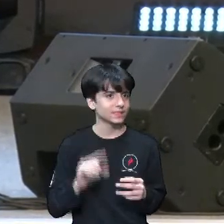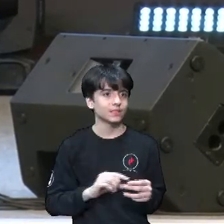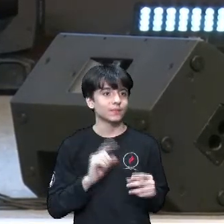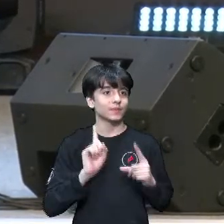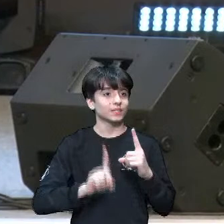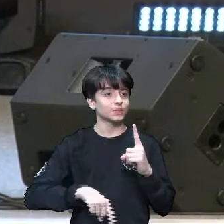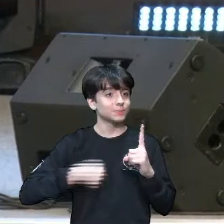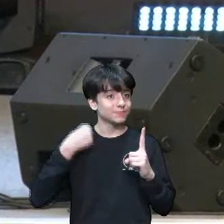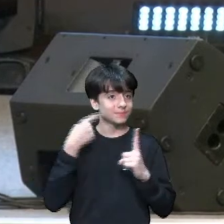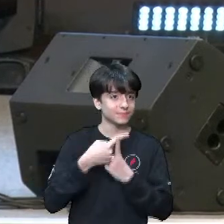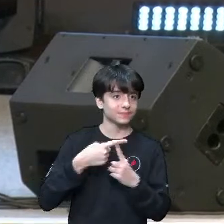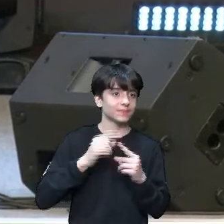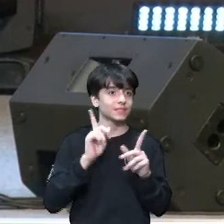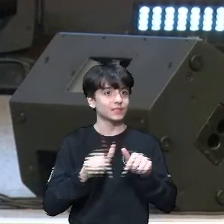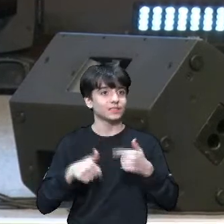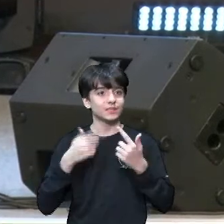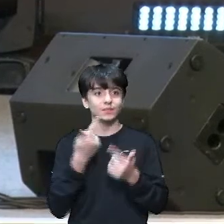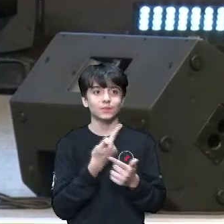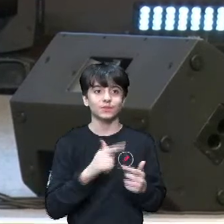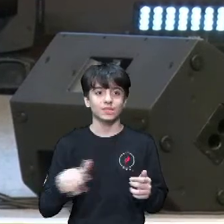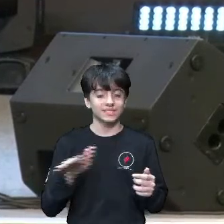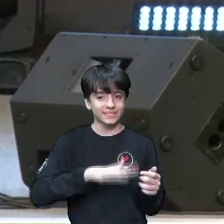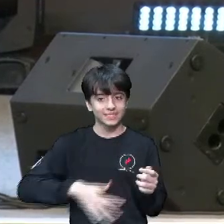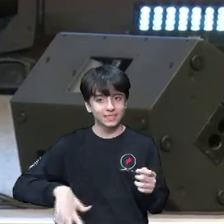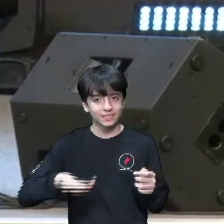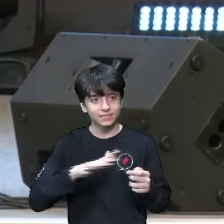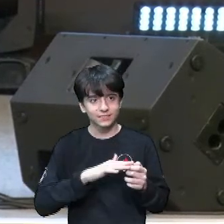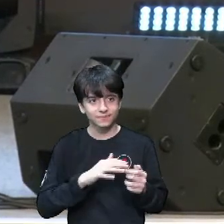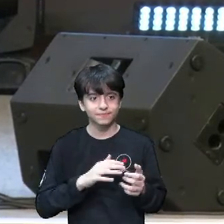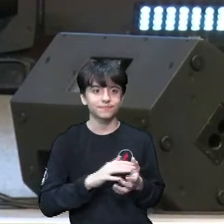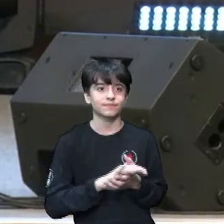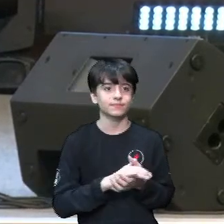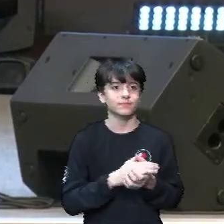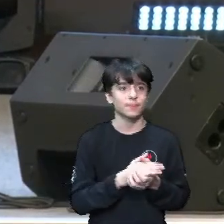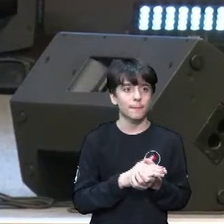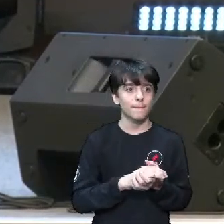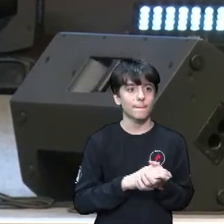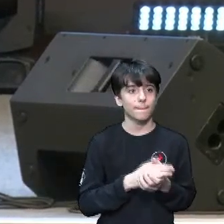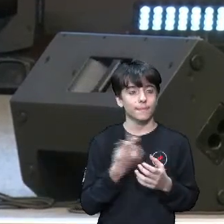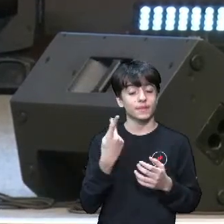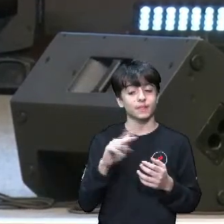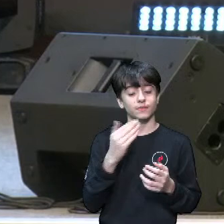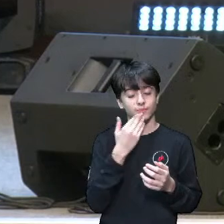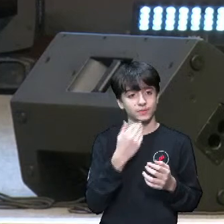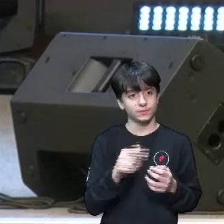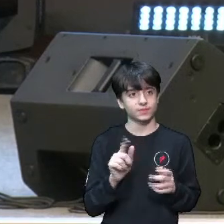outras áreas da sua vida que você nem sabe, mas ela está agindo em seu favor.